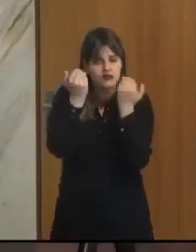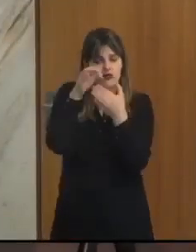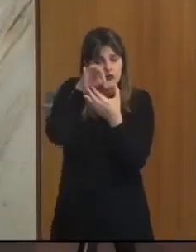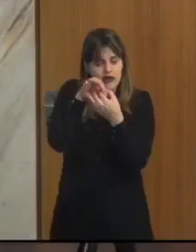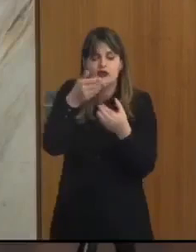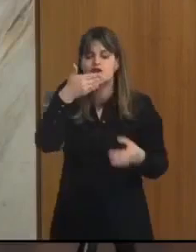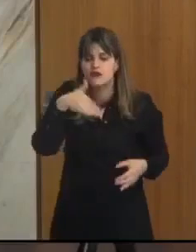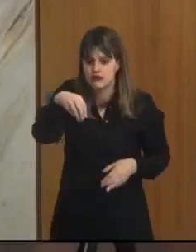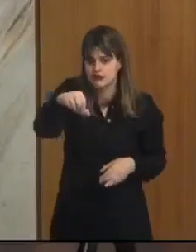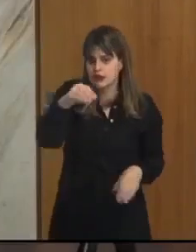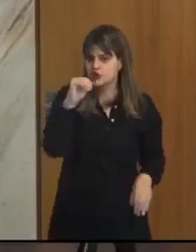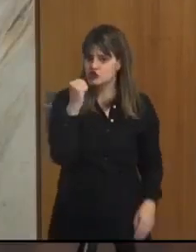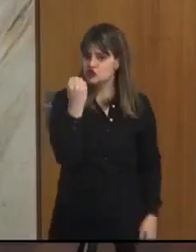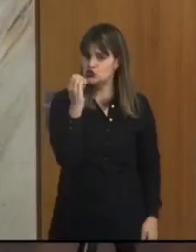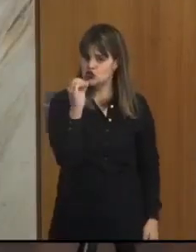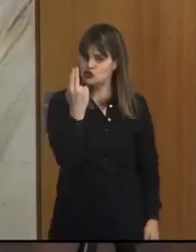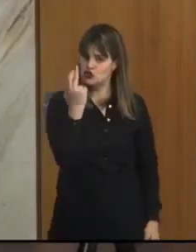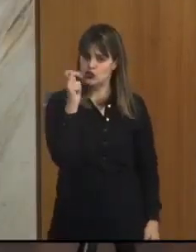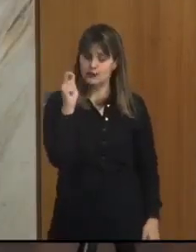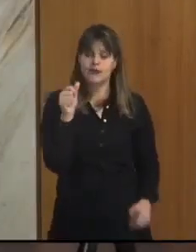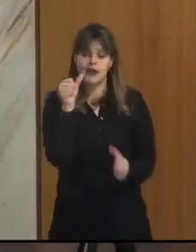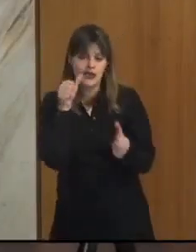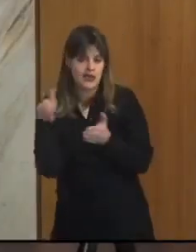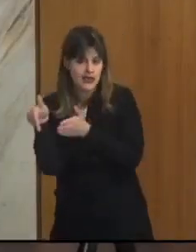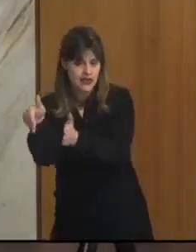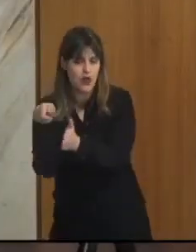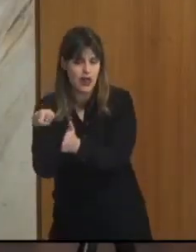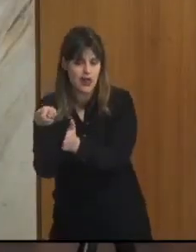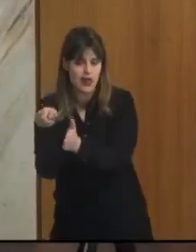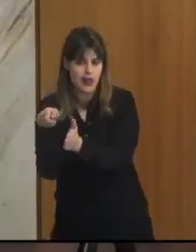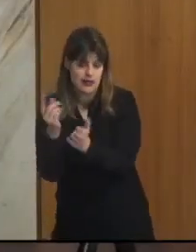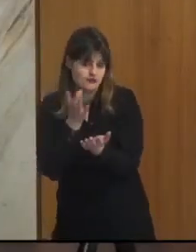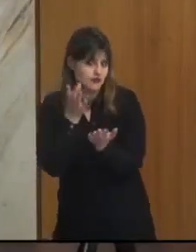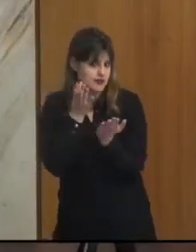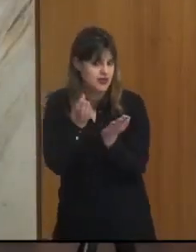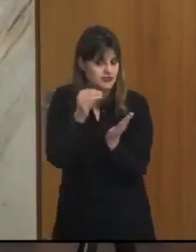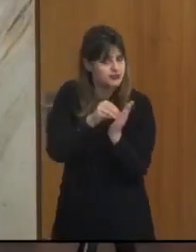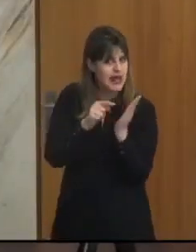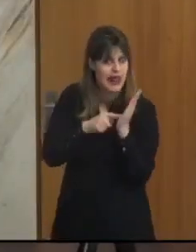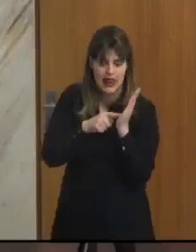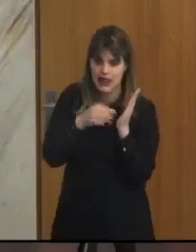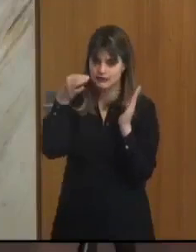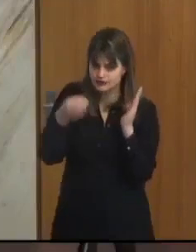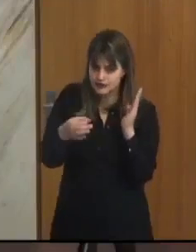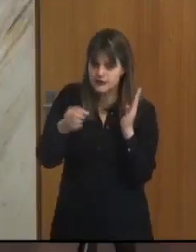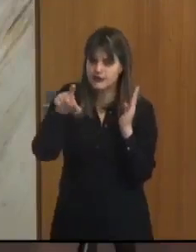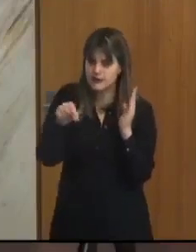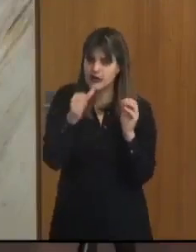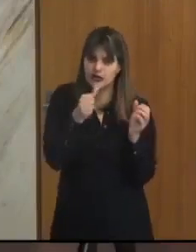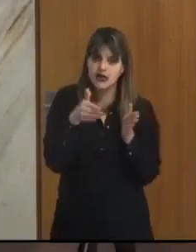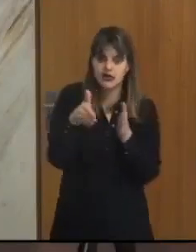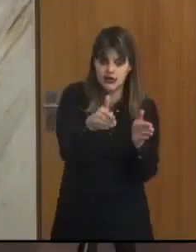Sor. Portanto, com o rio Anços aqui também explícito, e depois com o rio